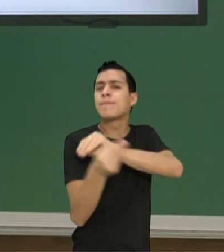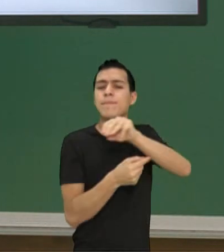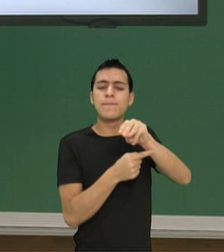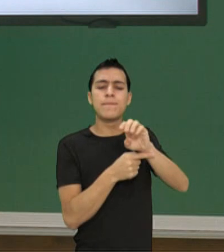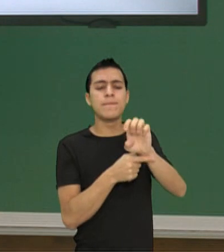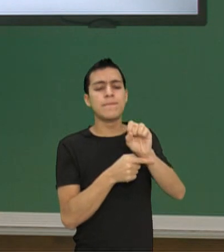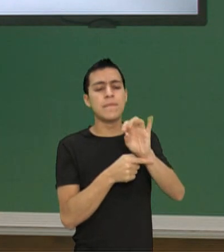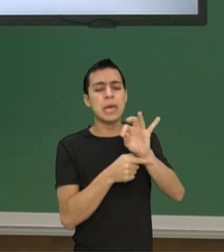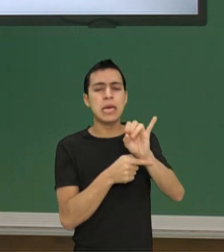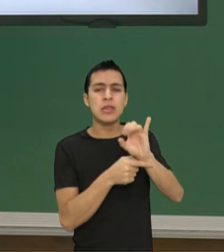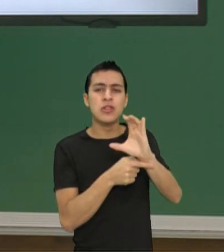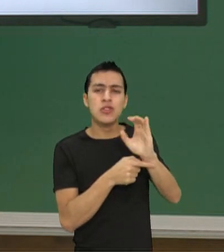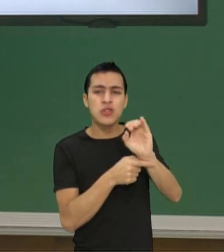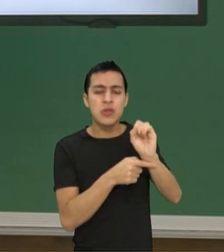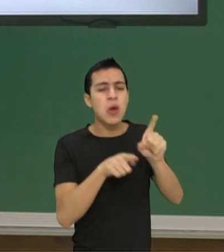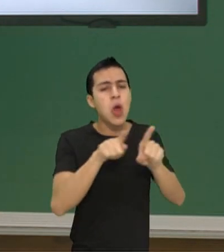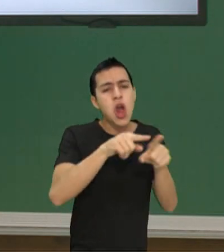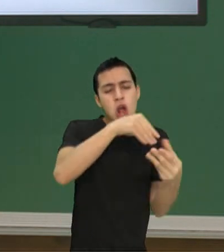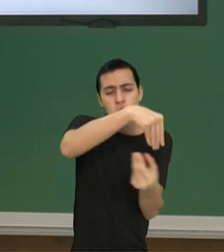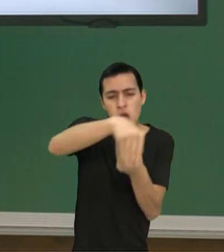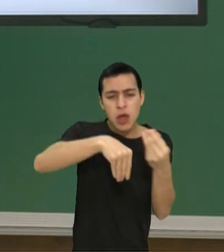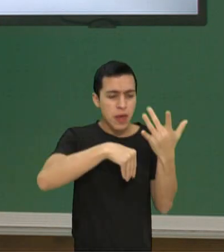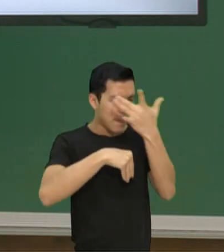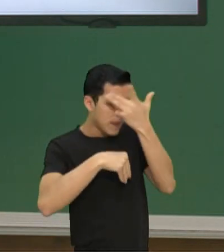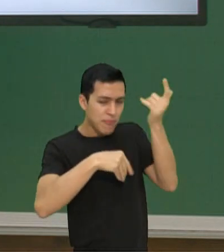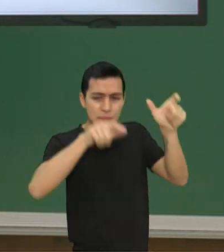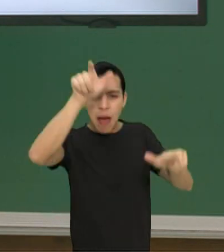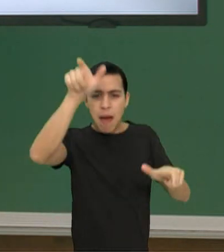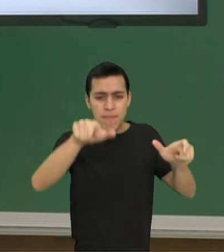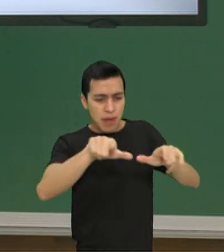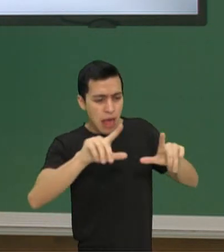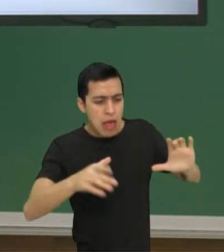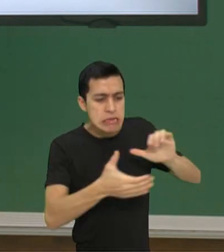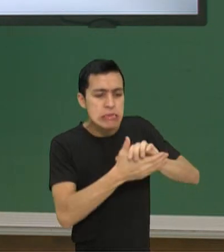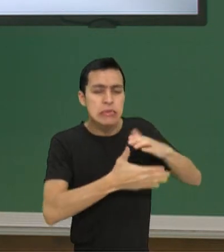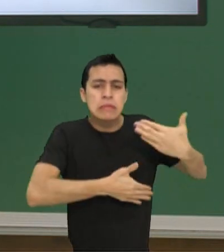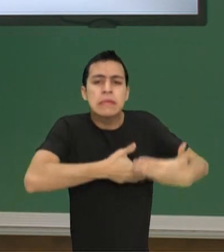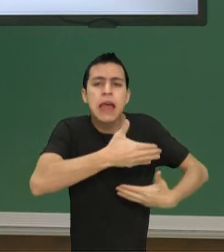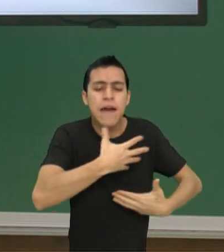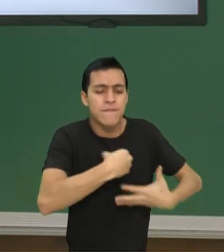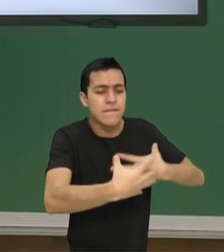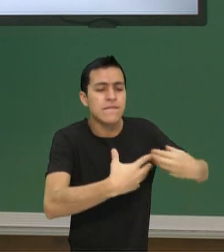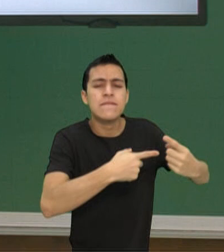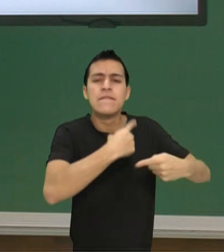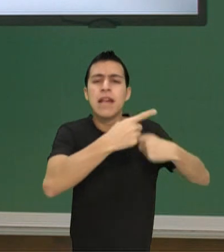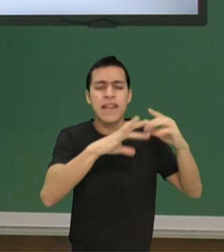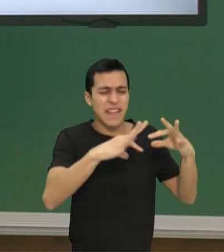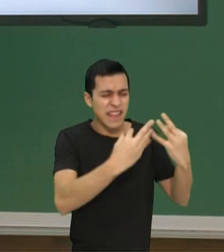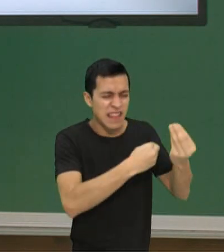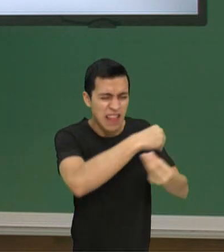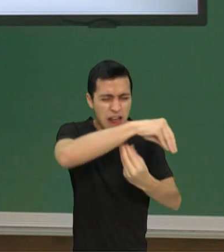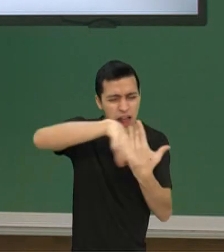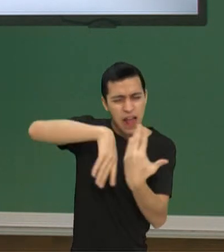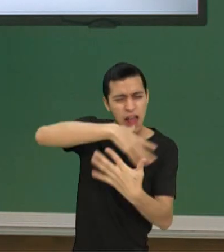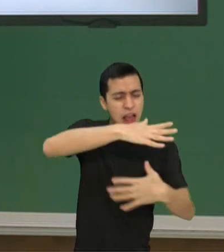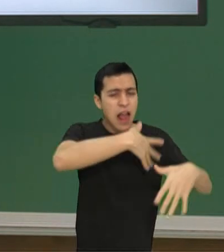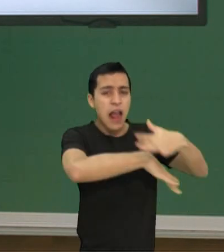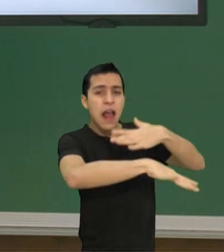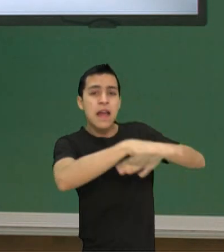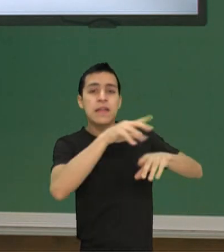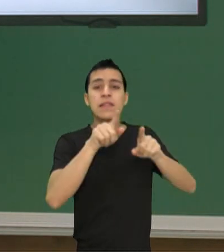haviam se misturado no sentido, né, de gerar novas famílias e novas mestiçagens, e